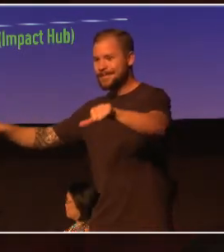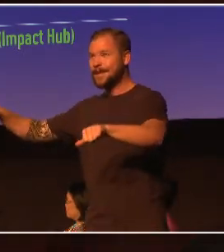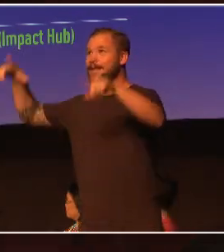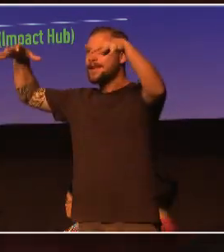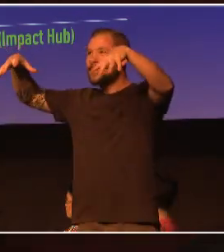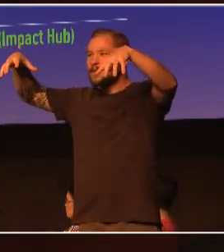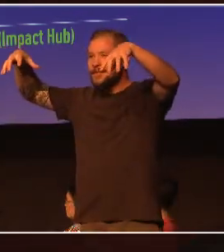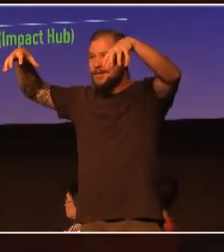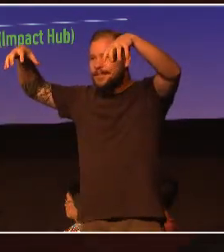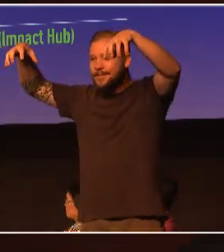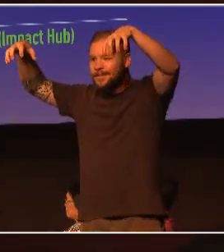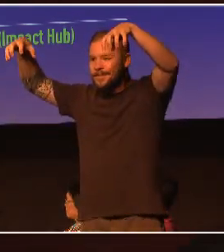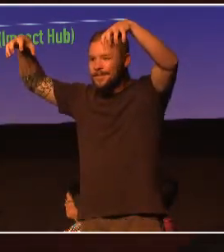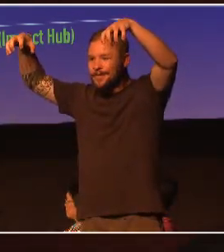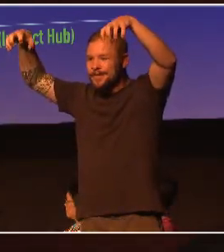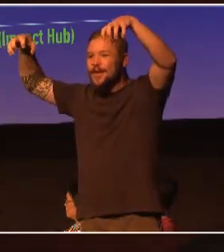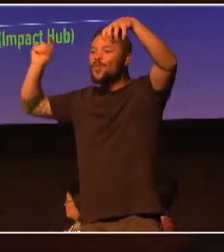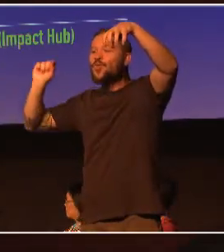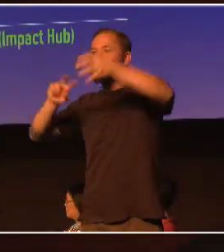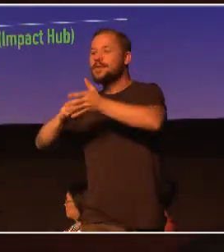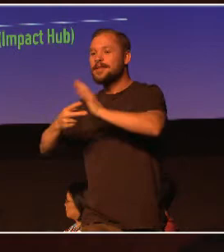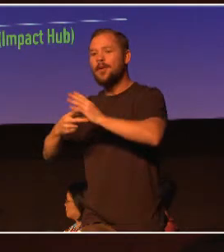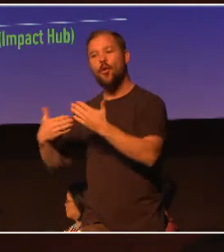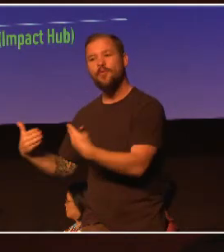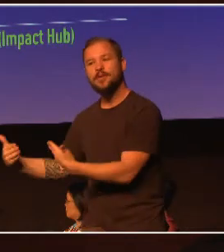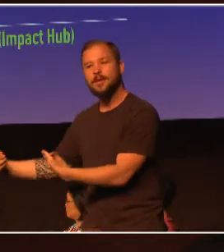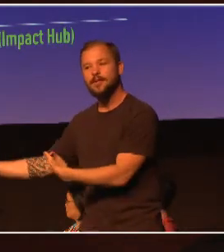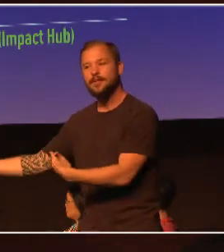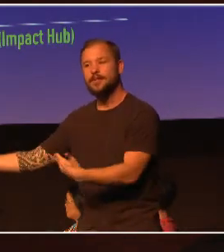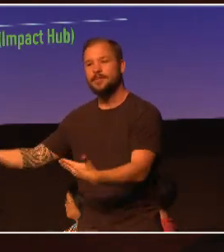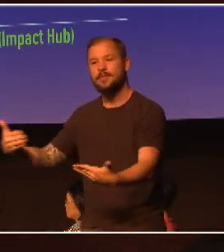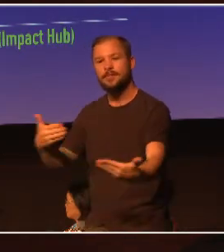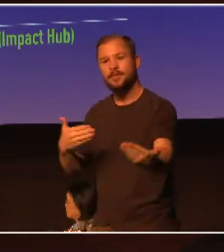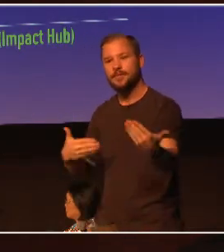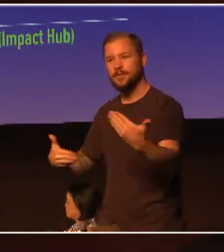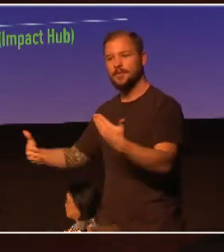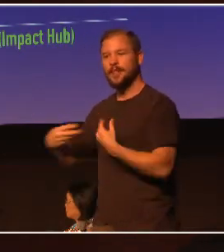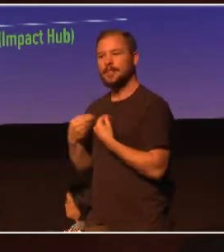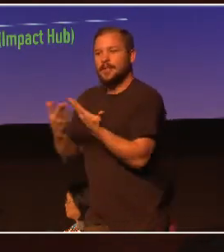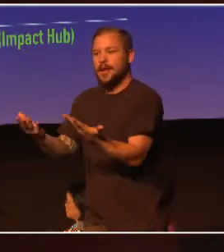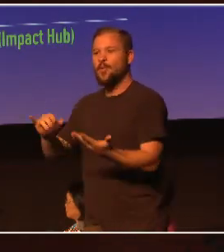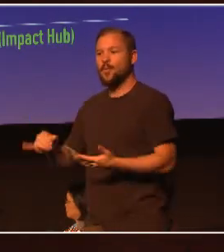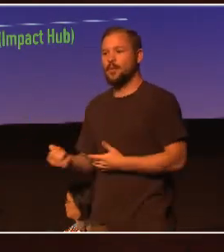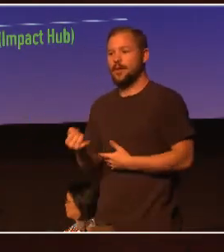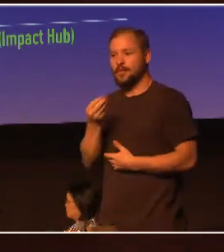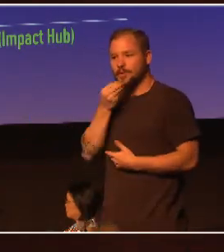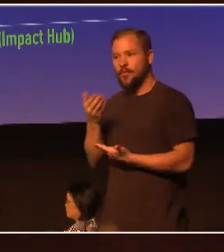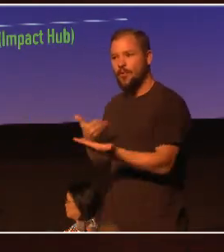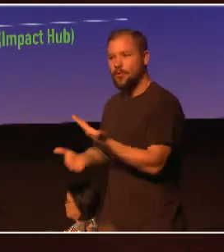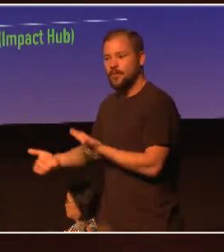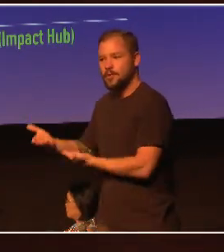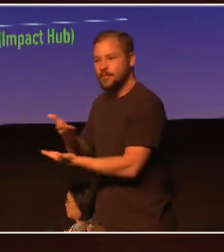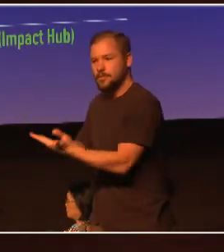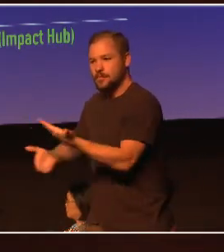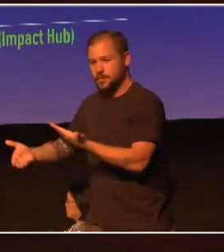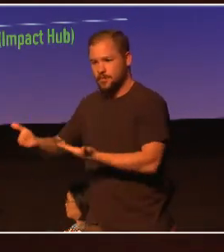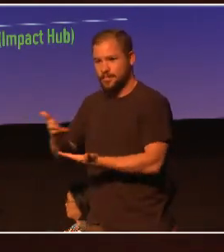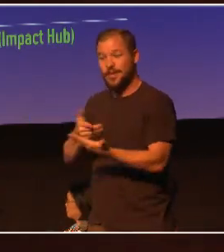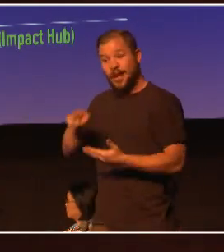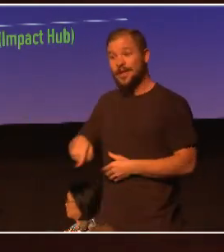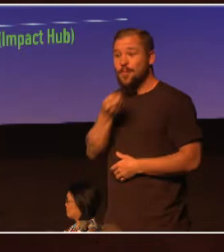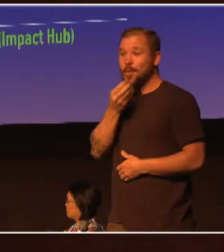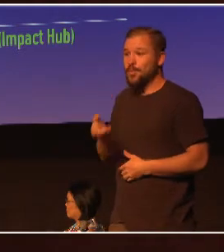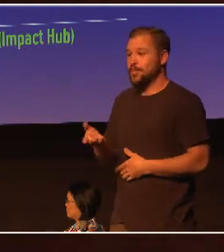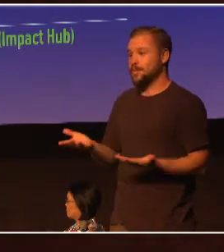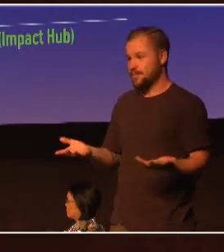baixa, e fazia engenharia de serendipidade mesmo. E essa é uma fórmula que eu diria, tipo, você tem